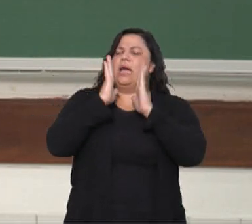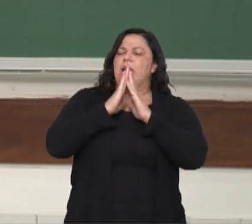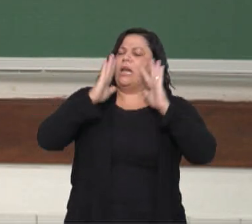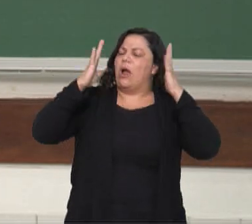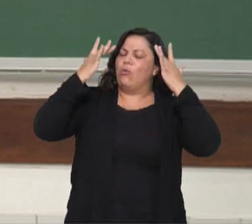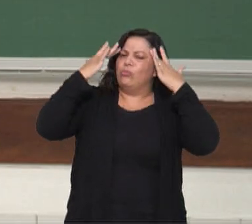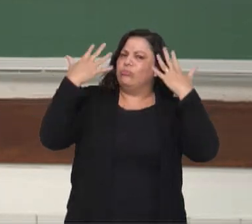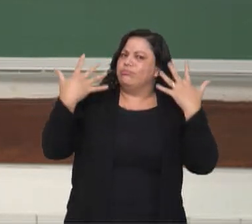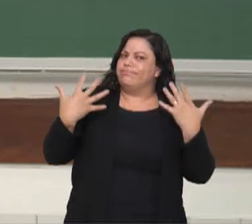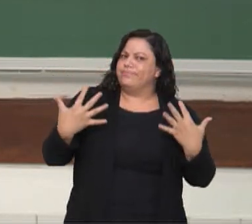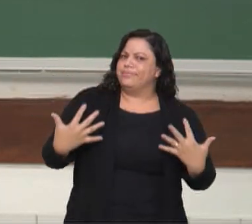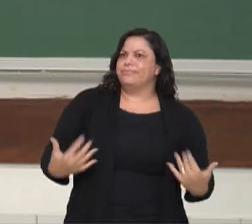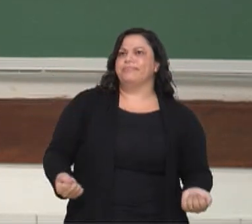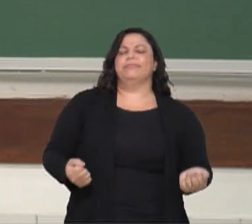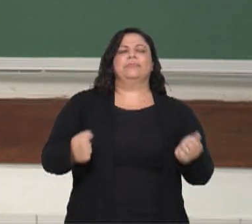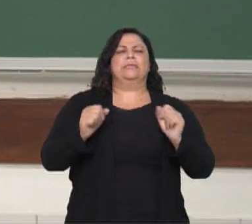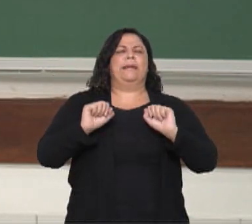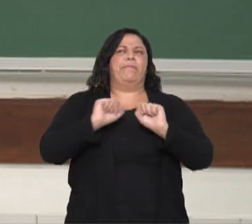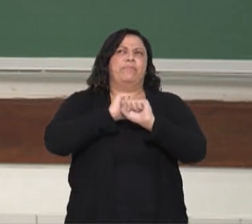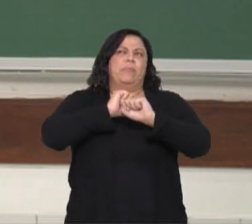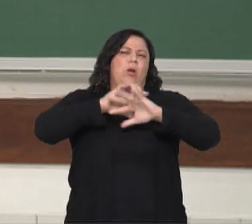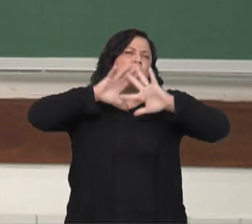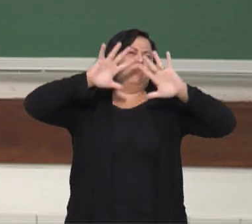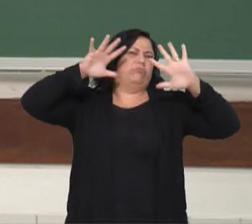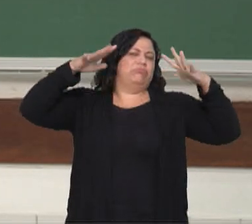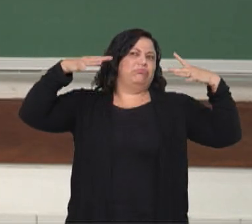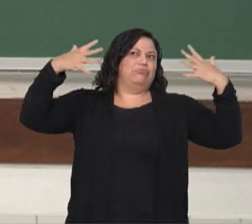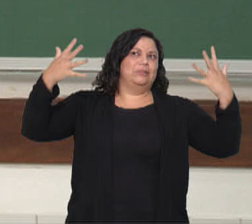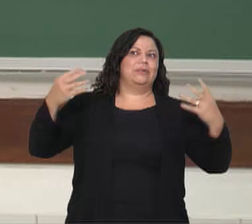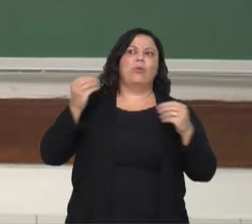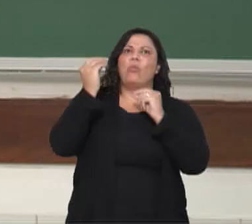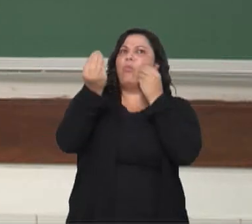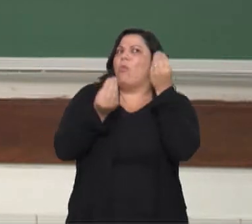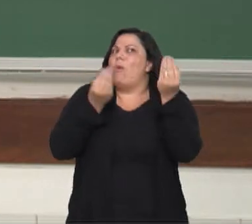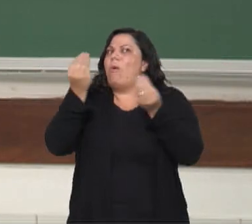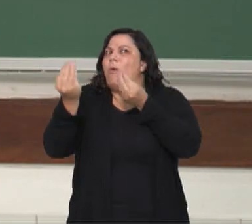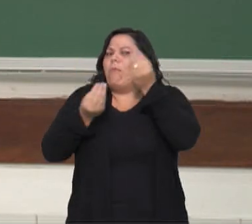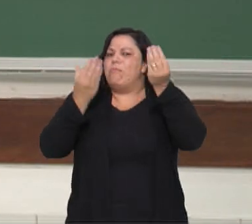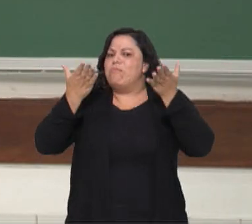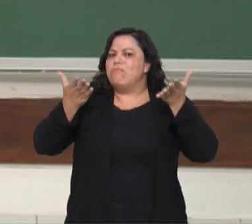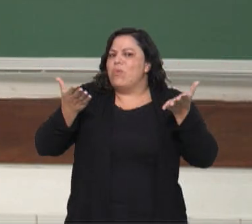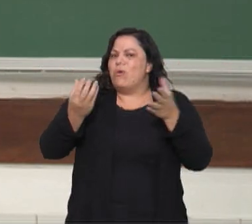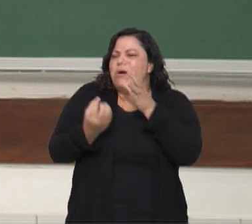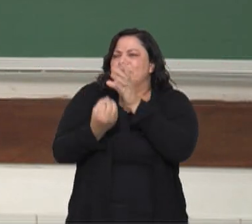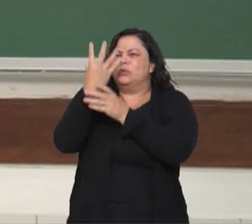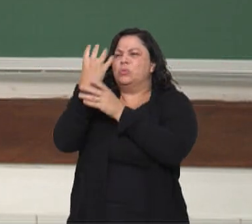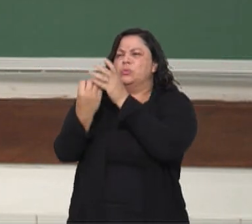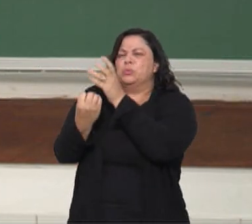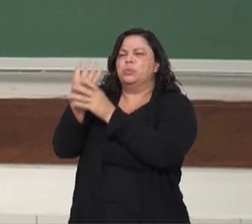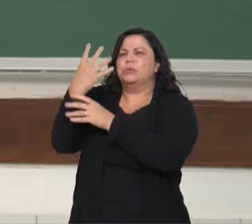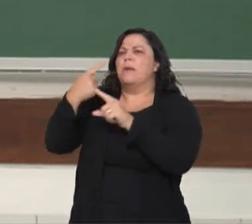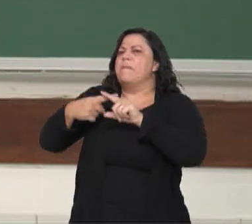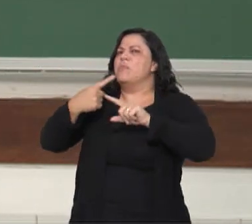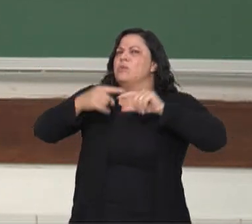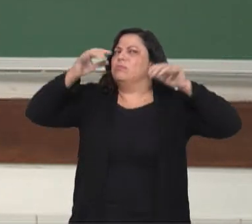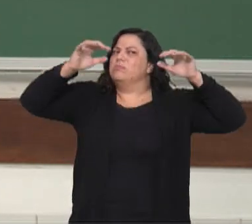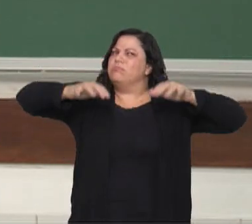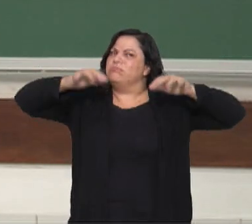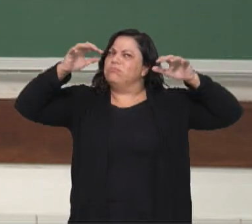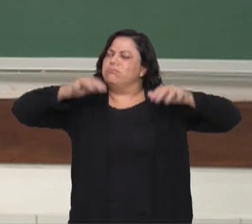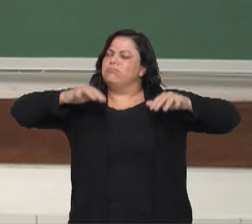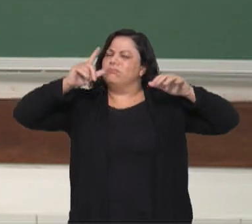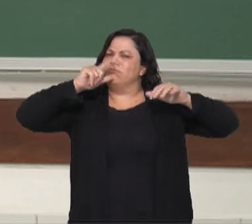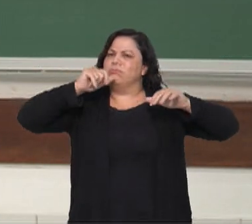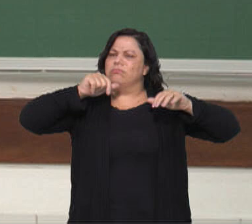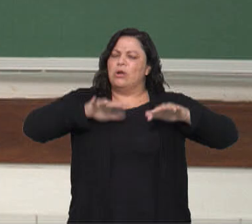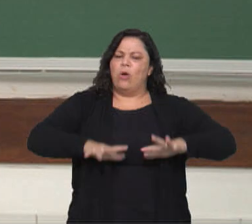uma vida, uma ideia de uma coisa misteriosa, uma coisa sobrenatural. Nossa, como que nasceram plantas porque choveu, porque o rio transbordou?